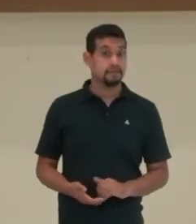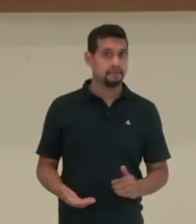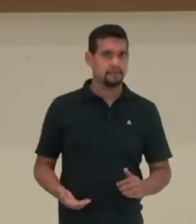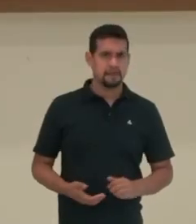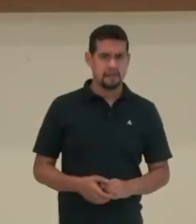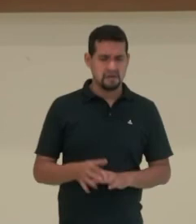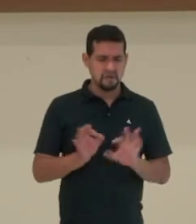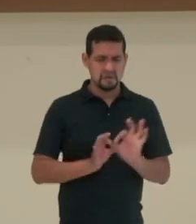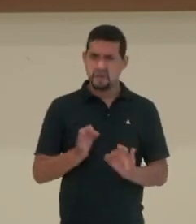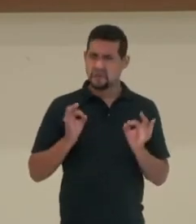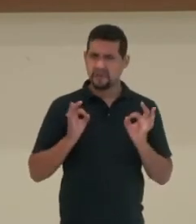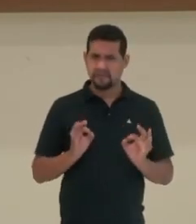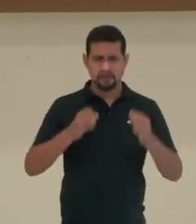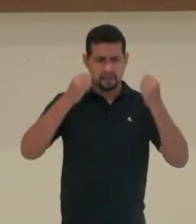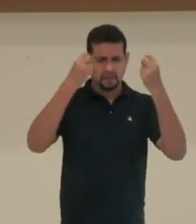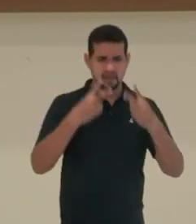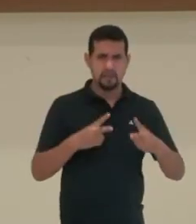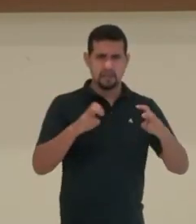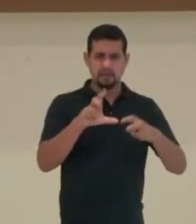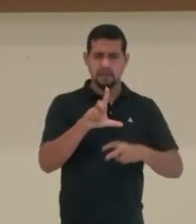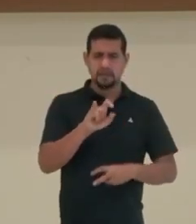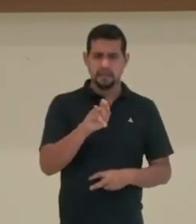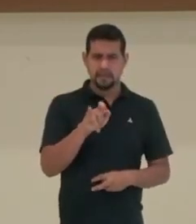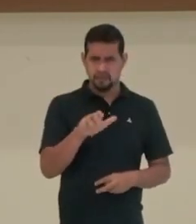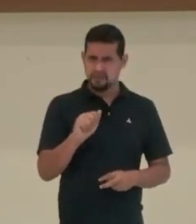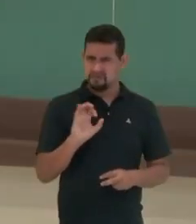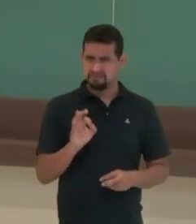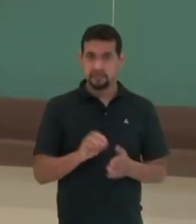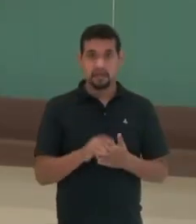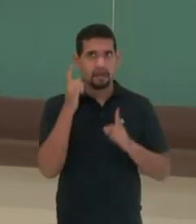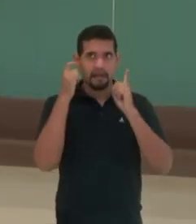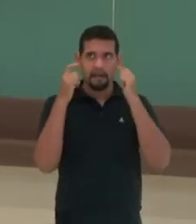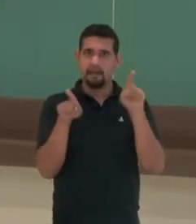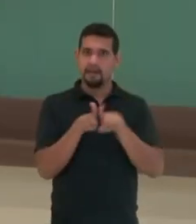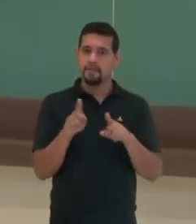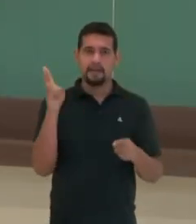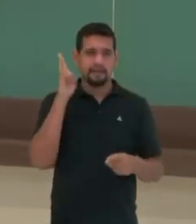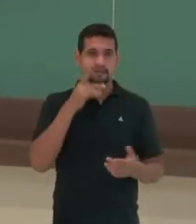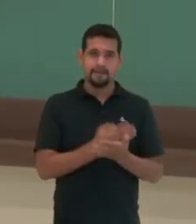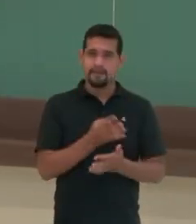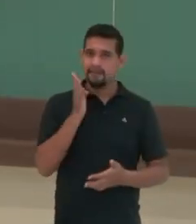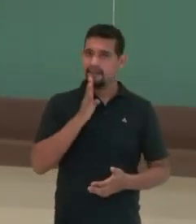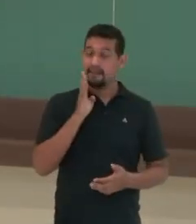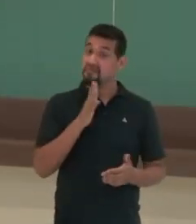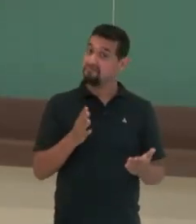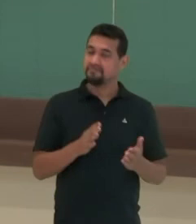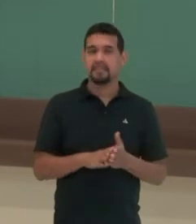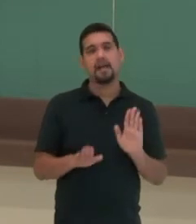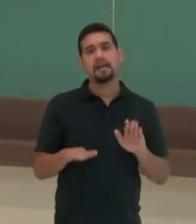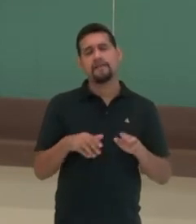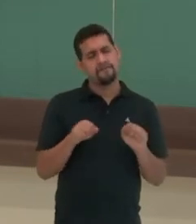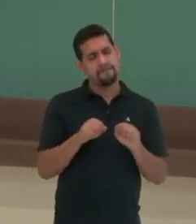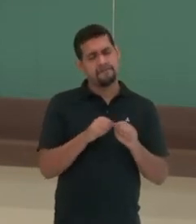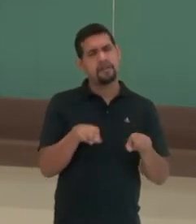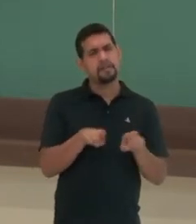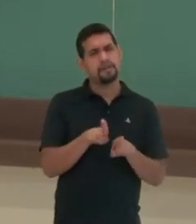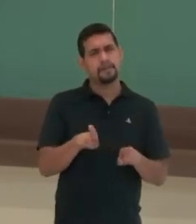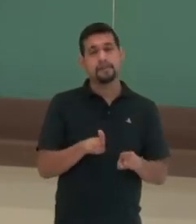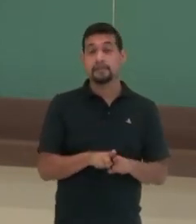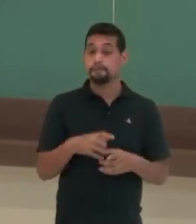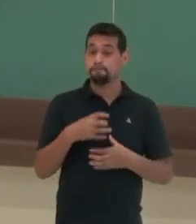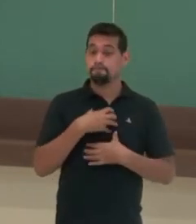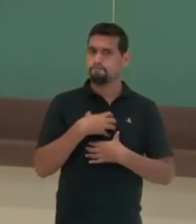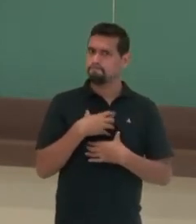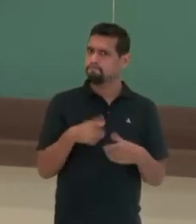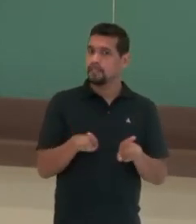E aí, capricharam, falaram sobre a literatura de cordel, inventaram uma história bem bacana? Então, de repente, faz também a sua